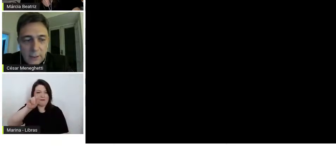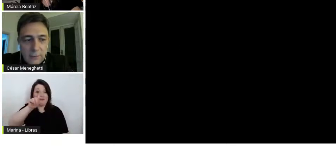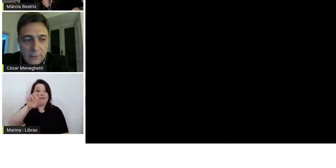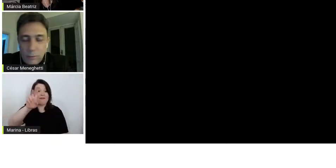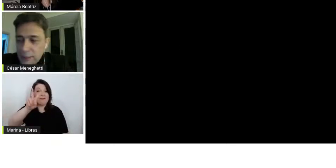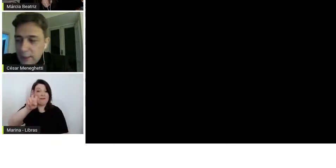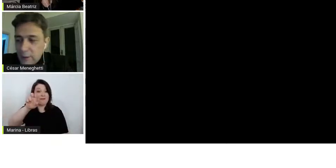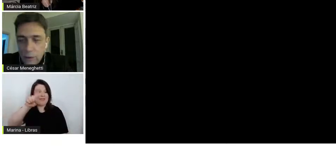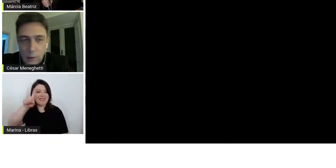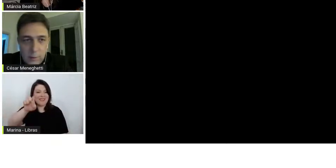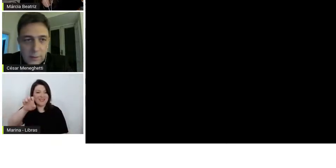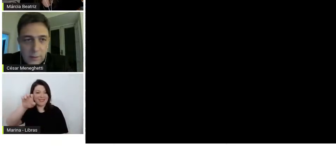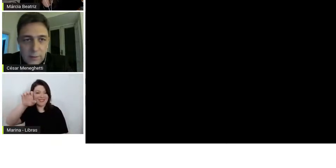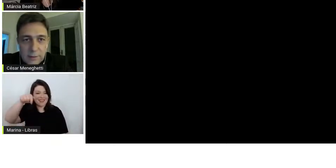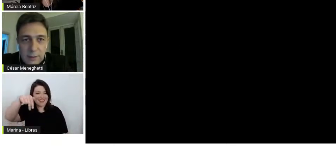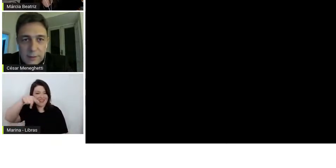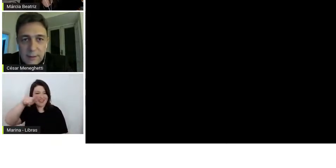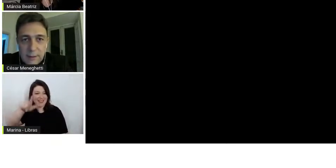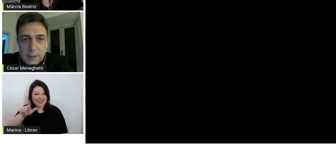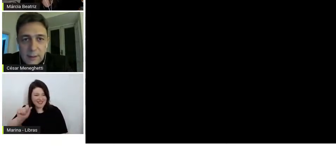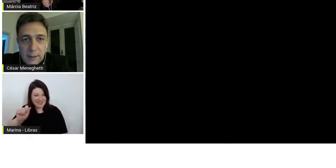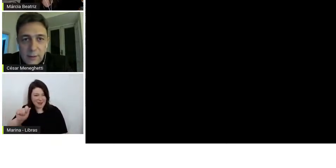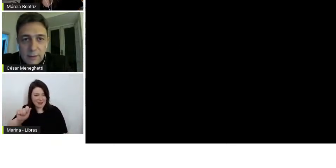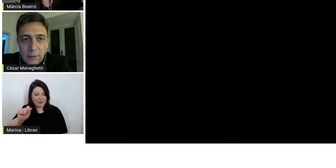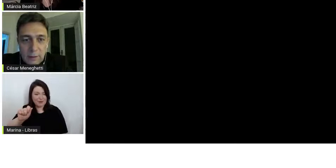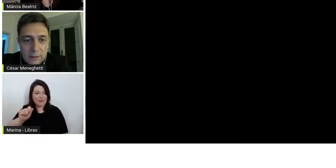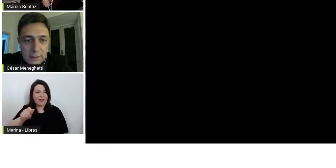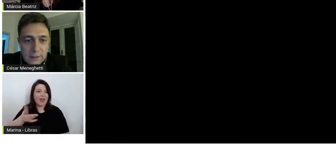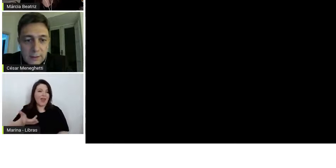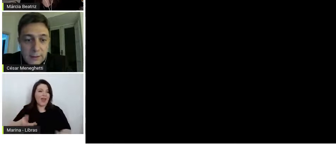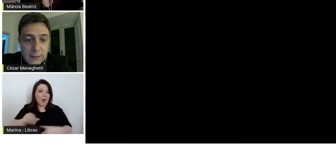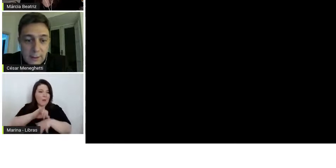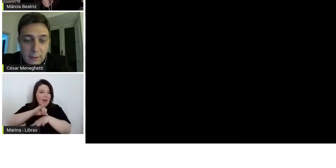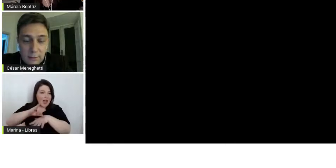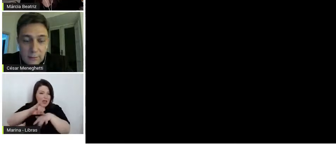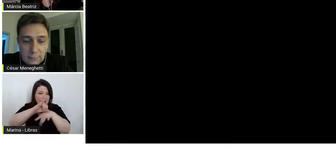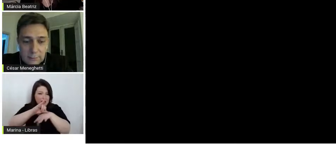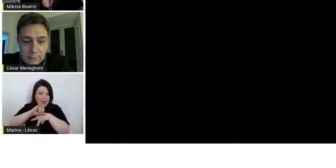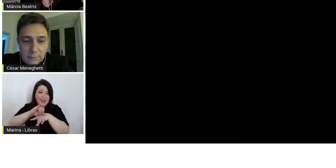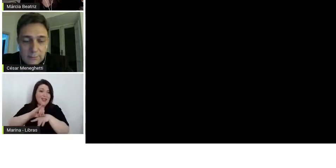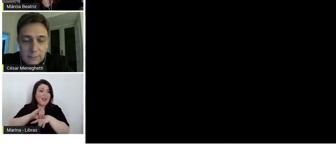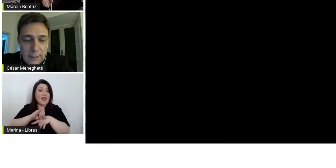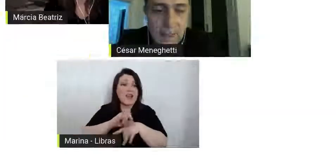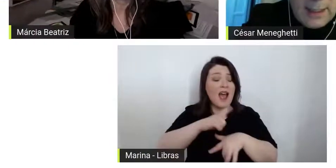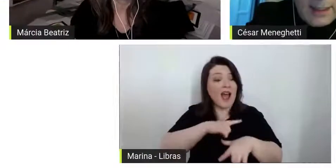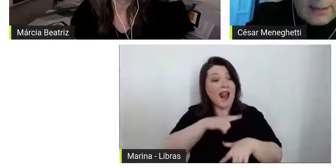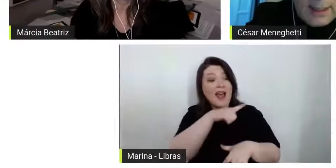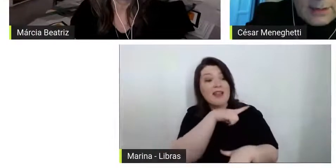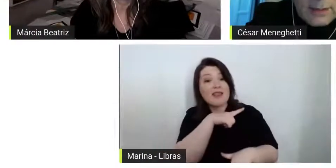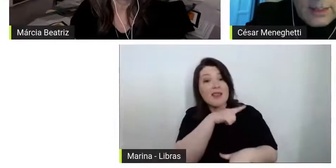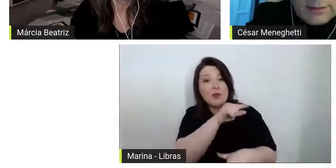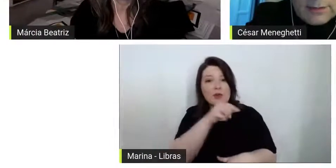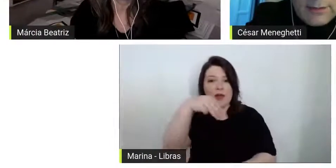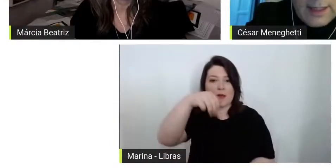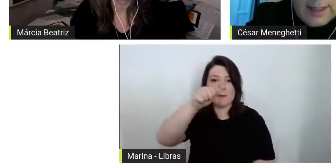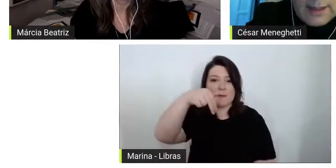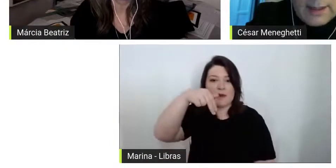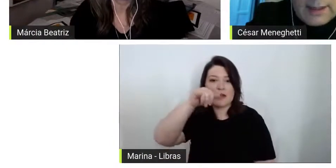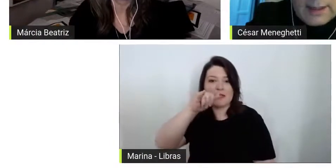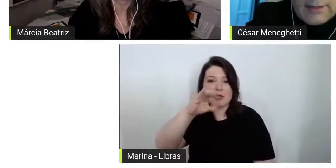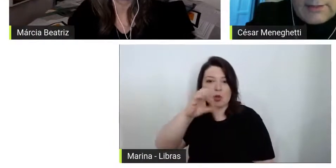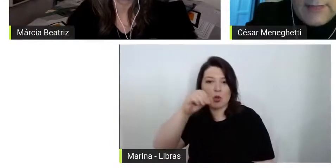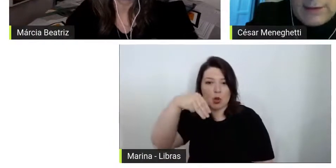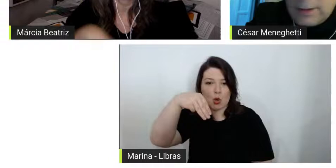Servolo, que foi um manicômio de 1738 a 1975, na Itália. Os caras colocavam numa